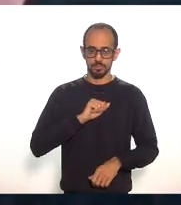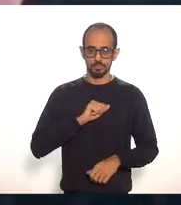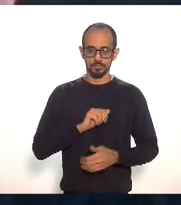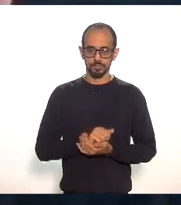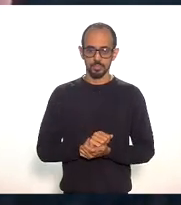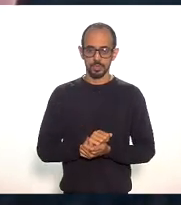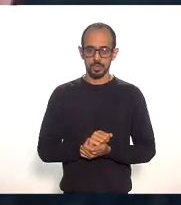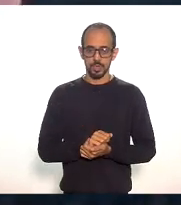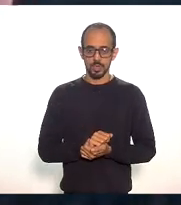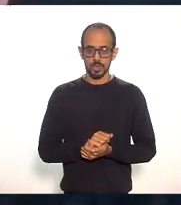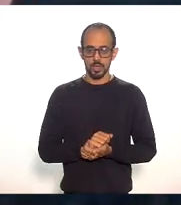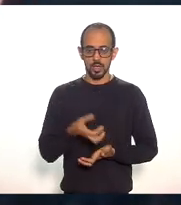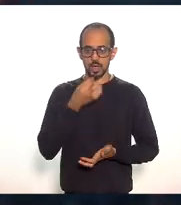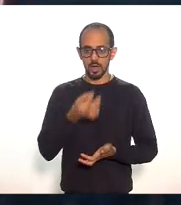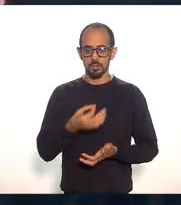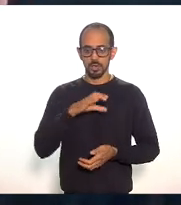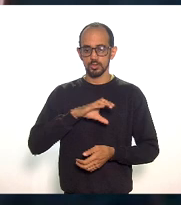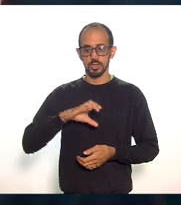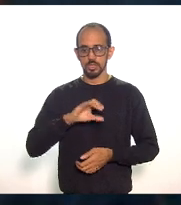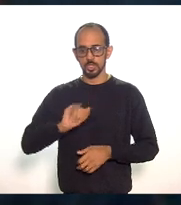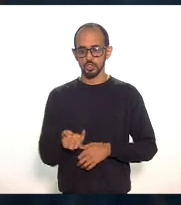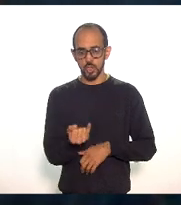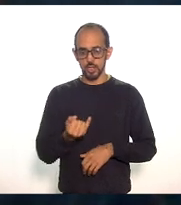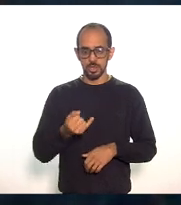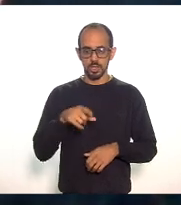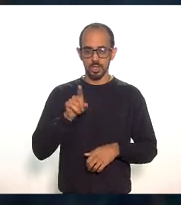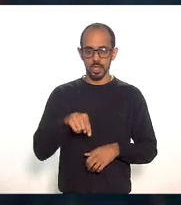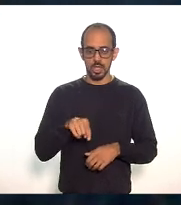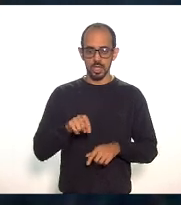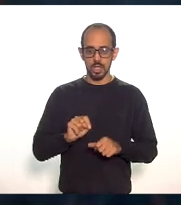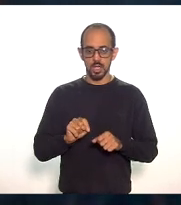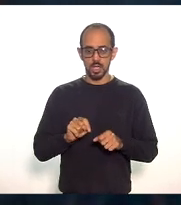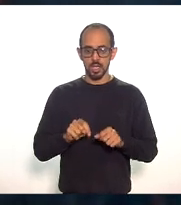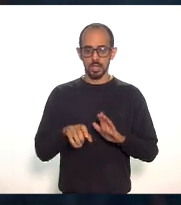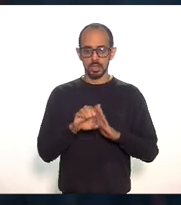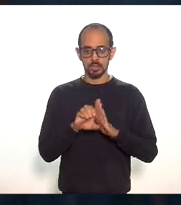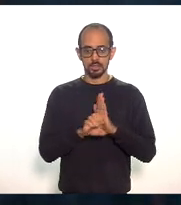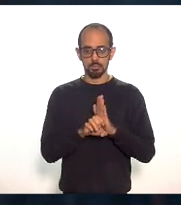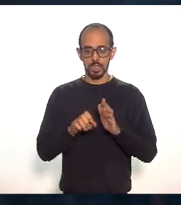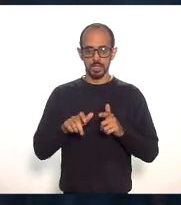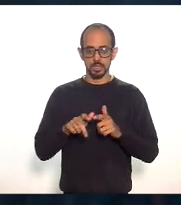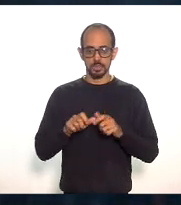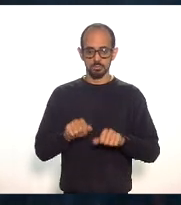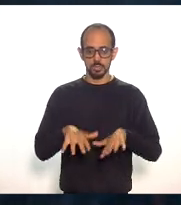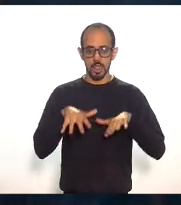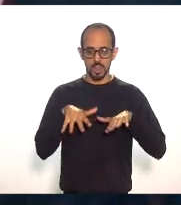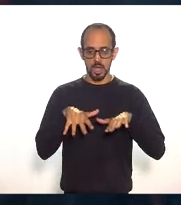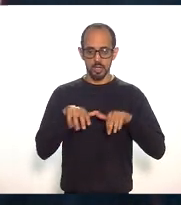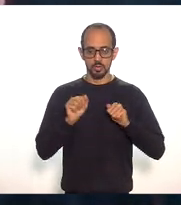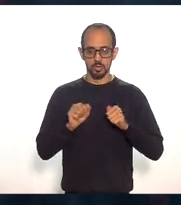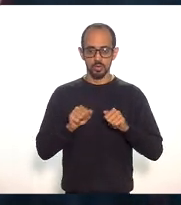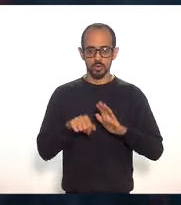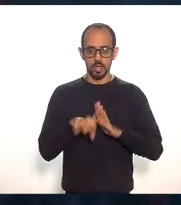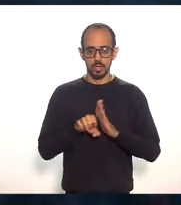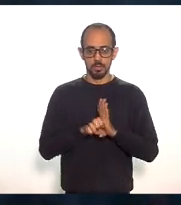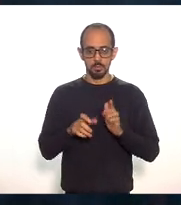Parecer da CCJ quanto às emendas de plenário.